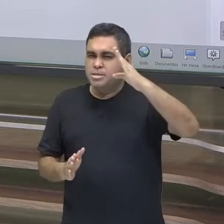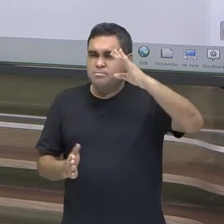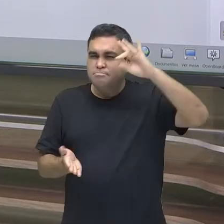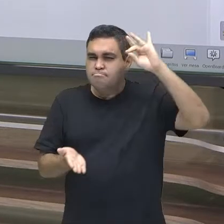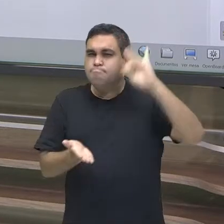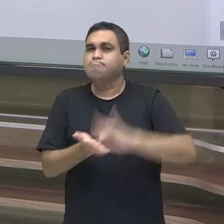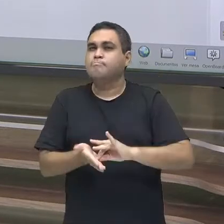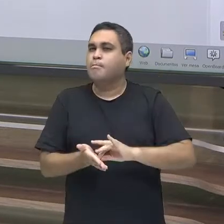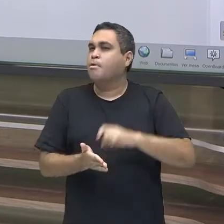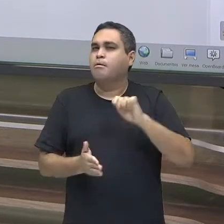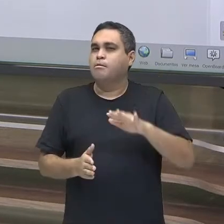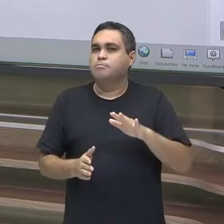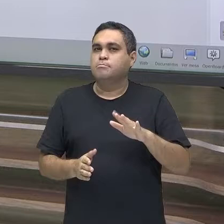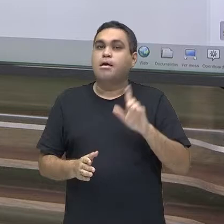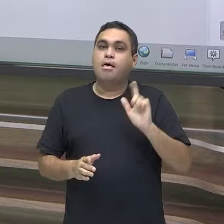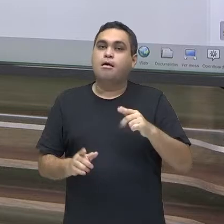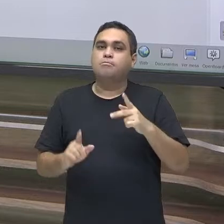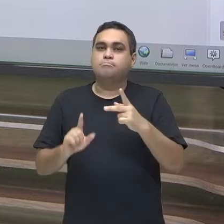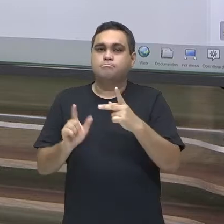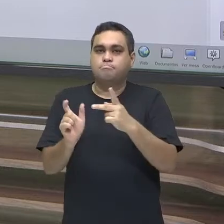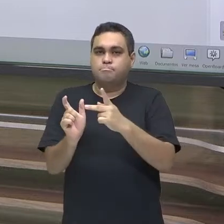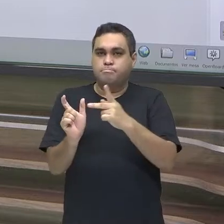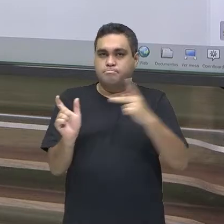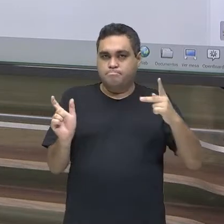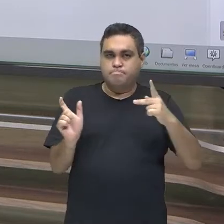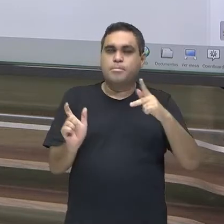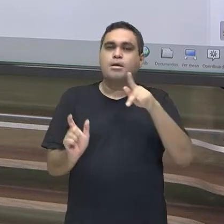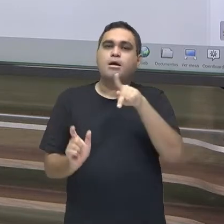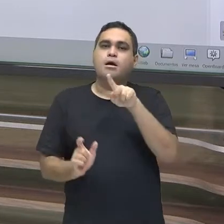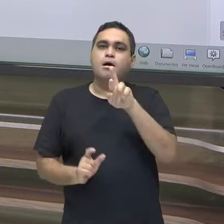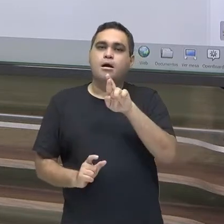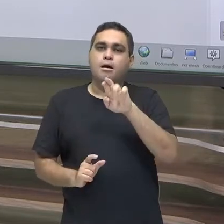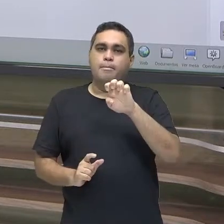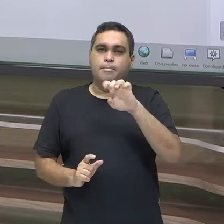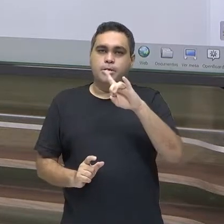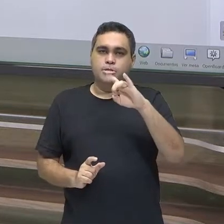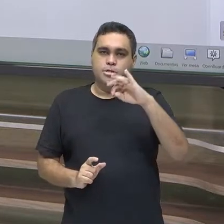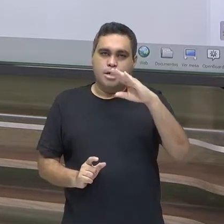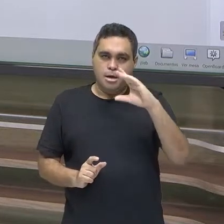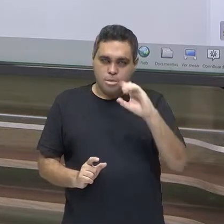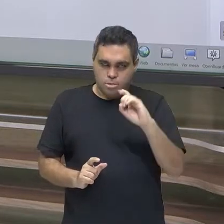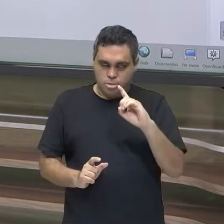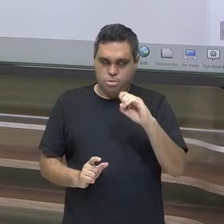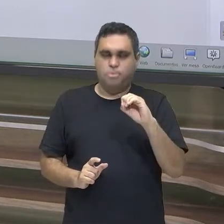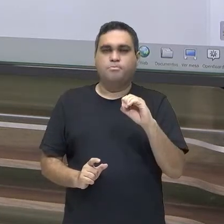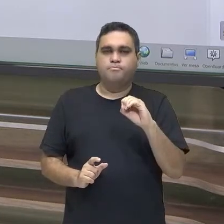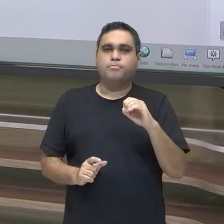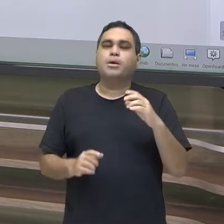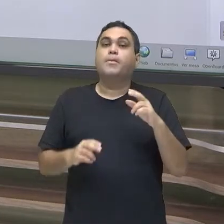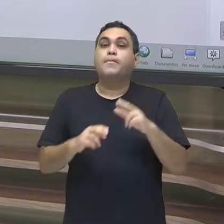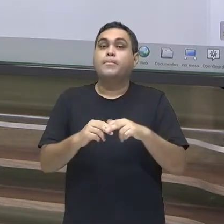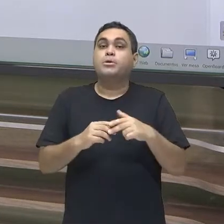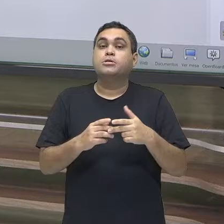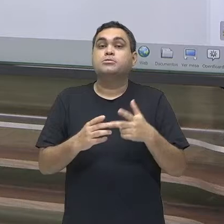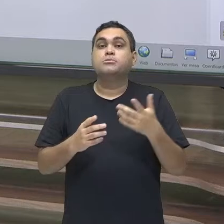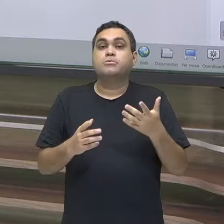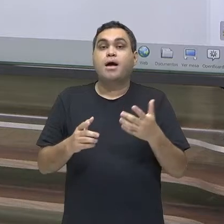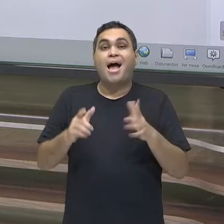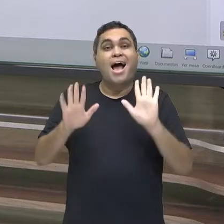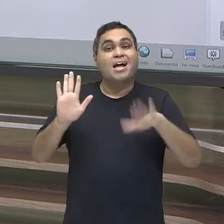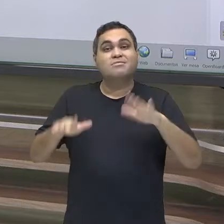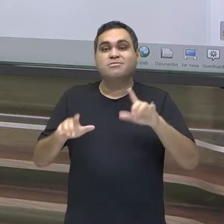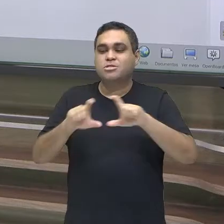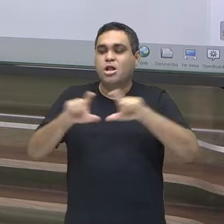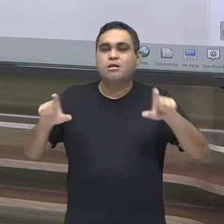de verdade, é mesmo o predicado. Por quê, professora? Porque hoje nós vamos estudar as orações que não possuem